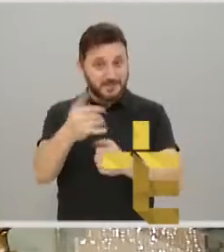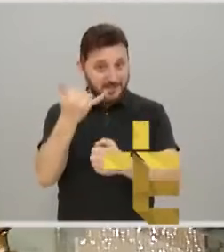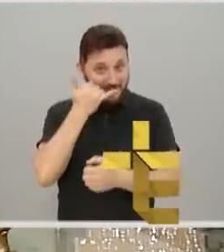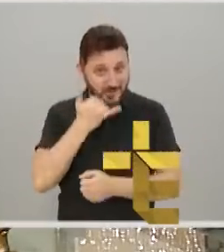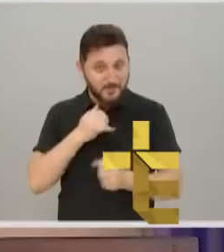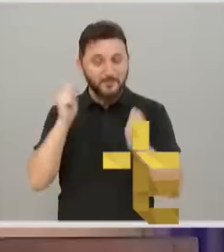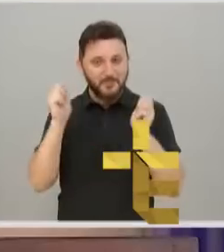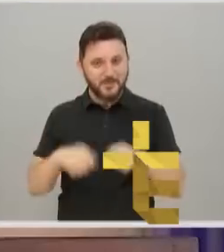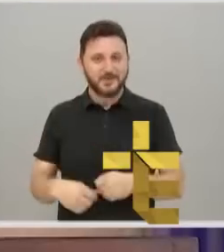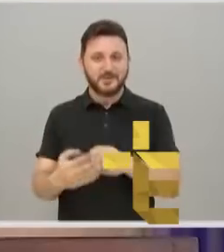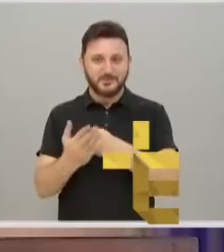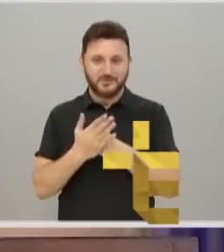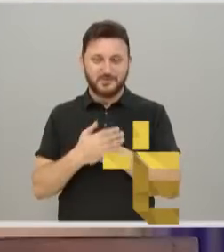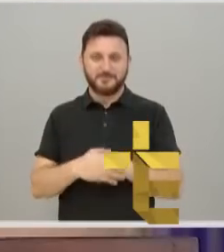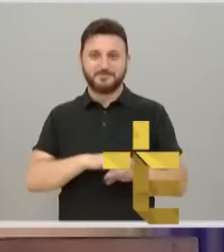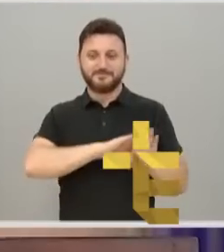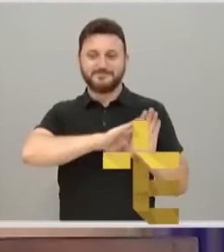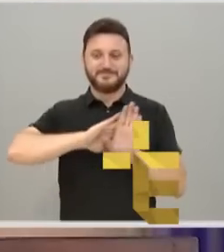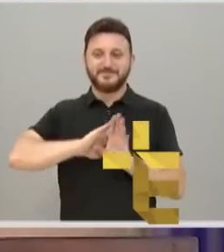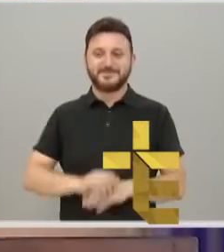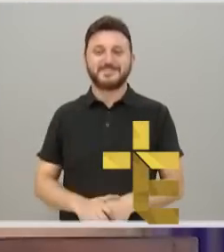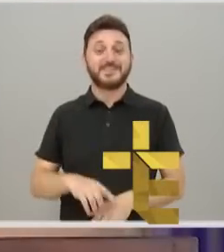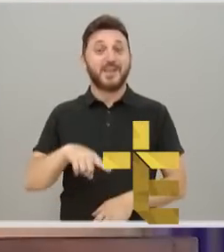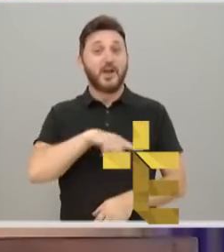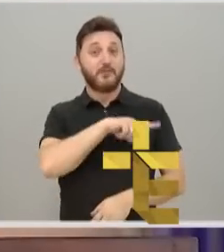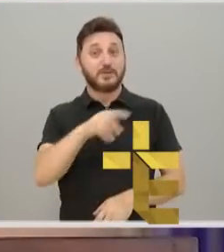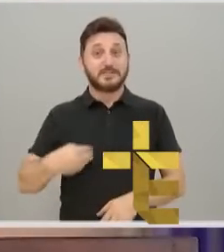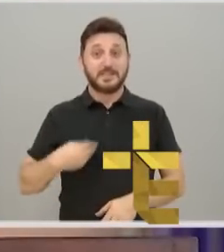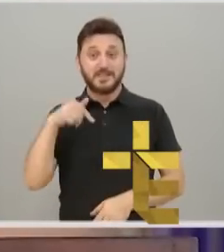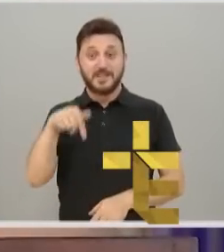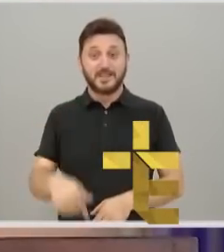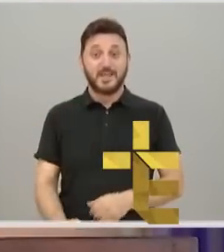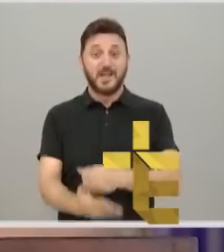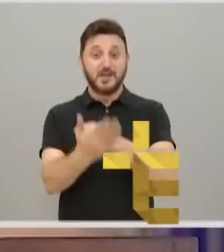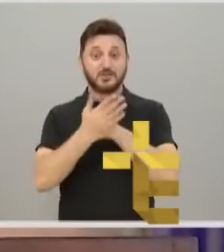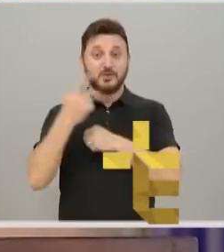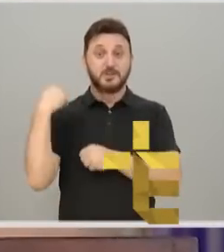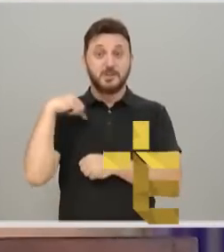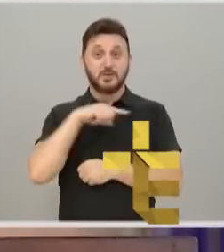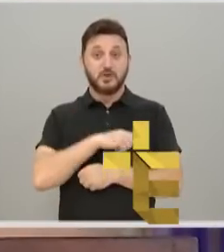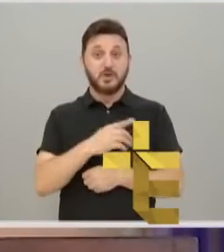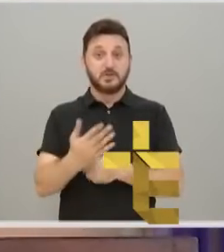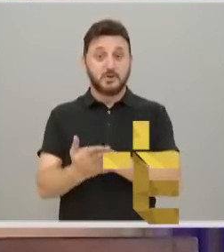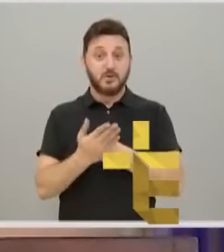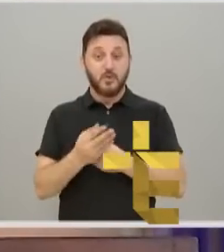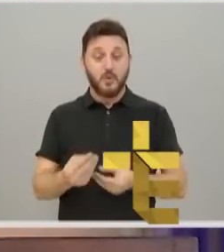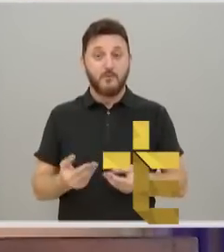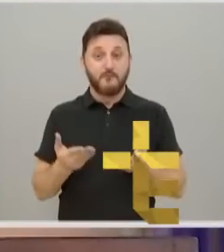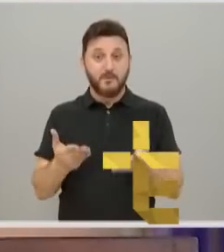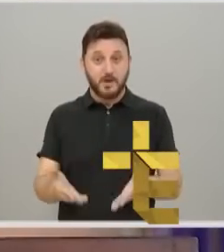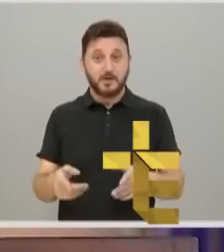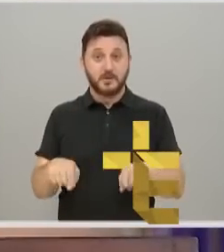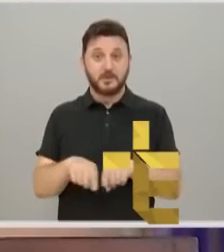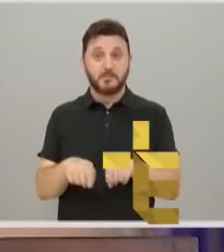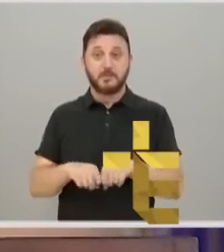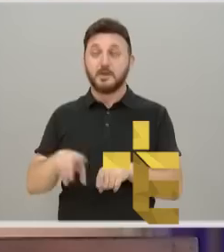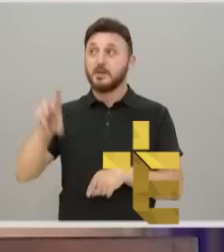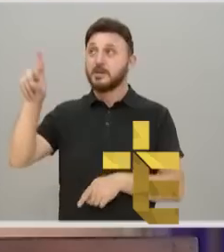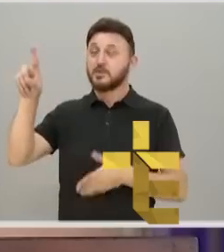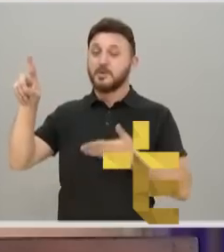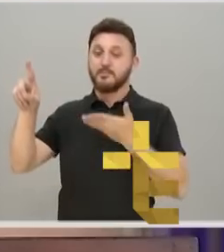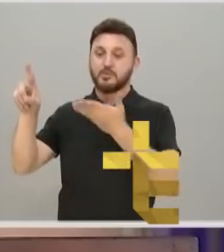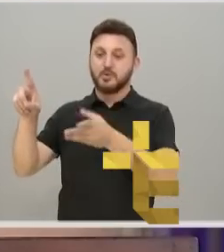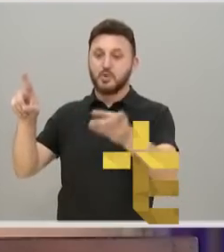ligação. Você que está aqui, seja generoso em sua oferta material, apresentando ao Senhor